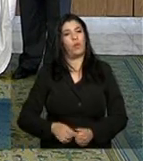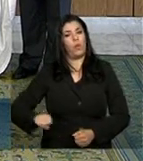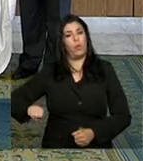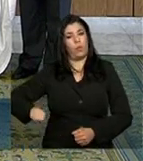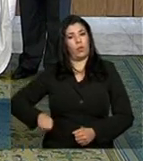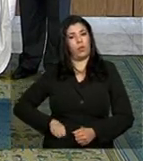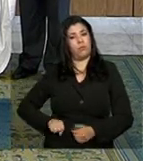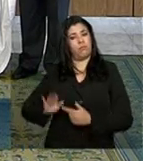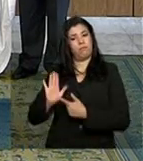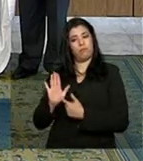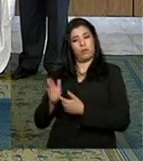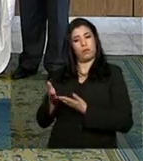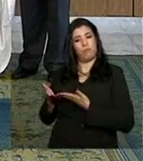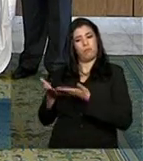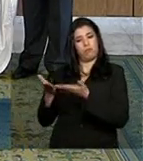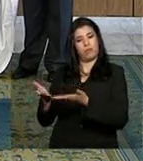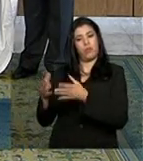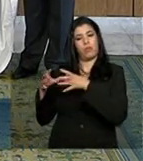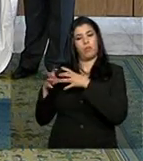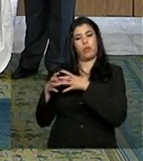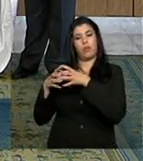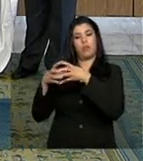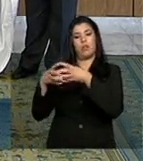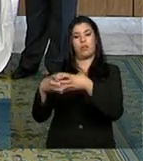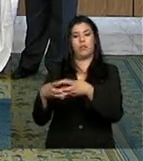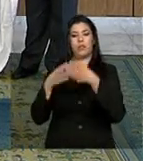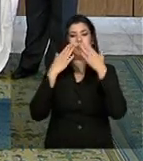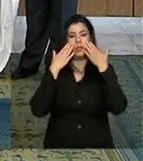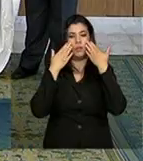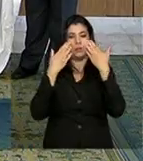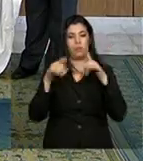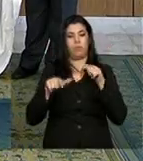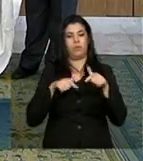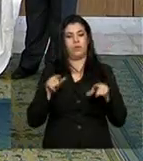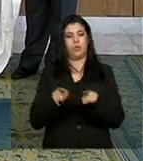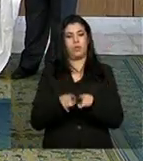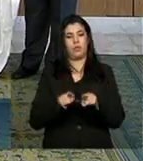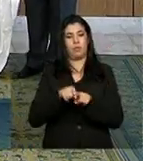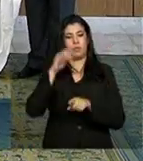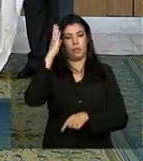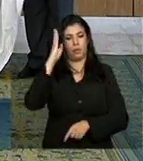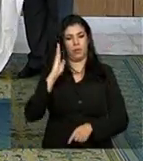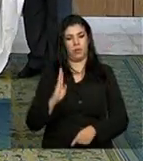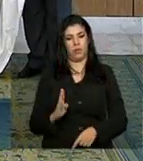a sua equipe, a equipe que vai atuar com ele aqui no Brasil.